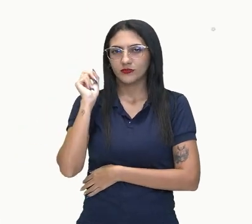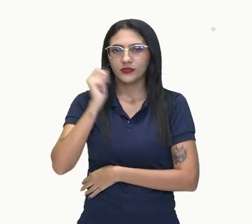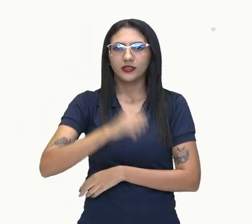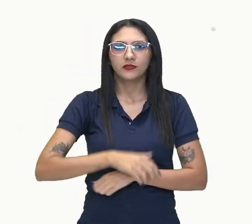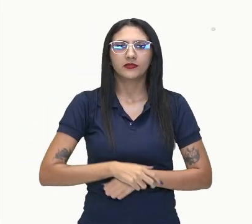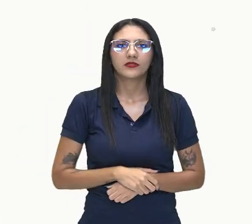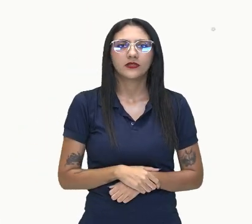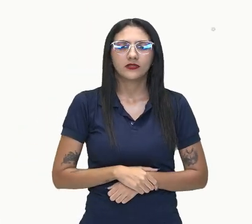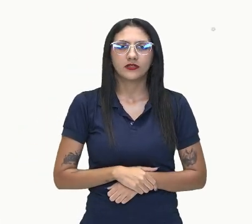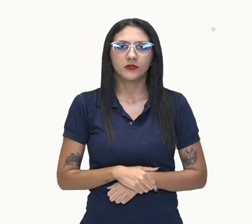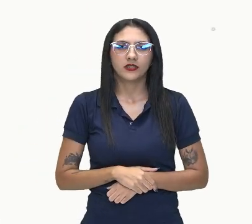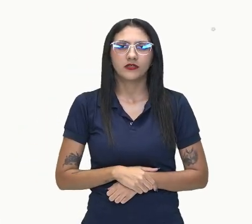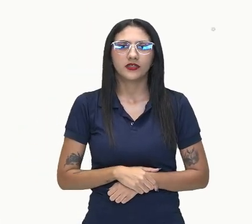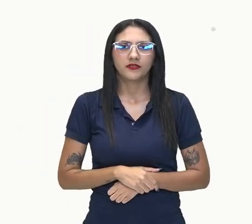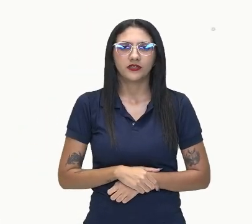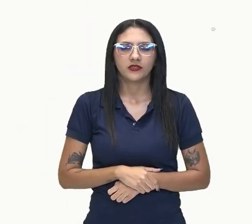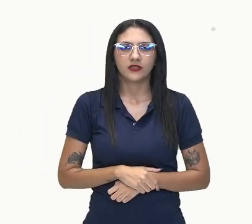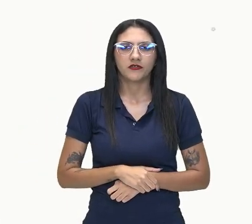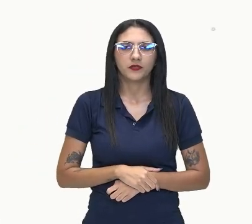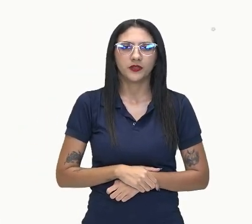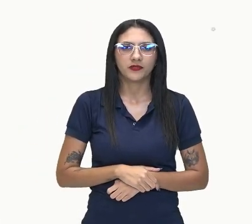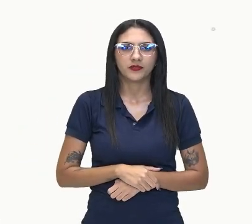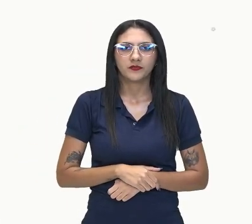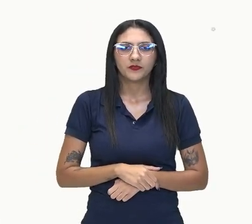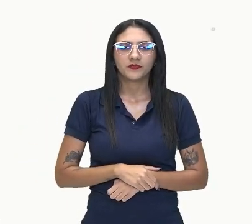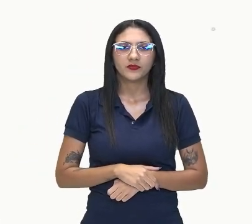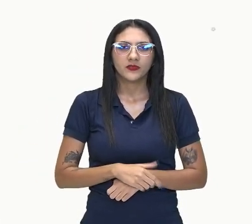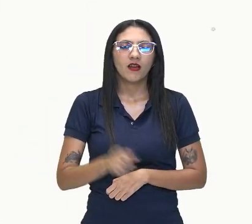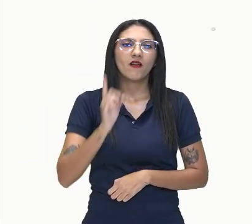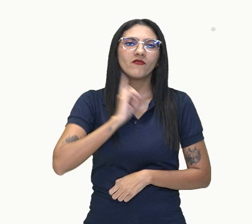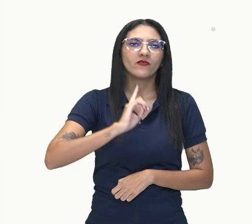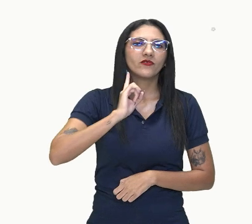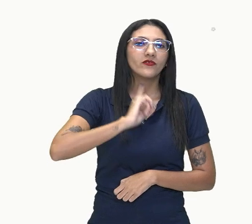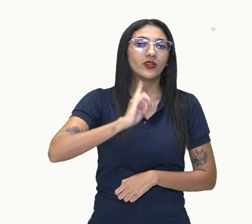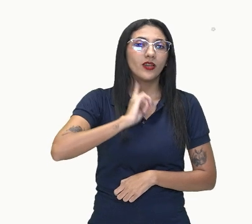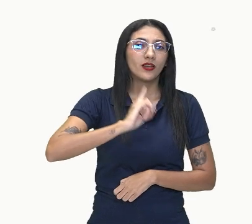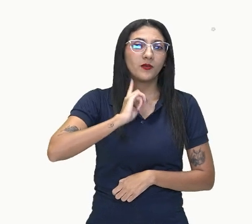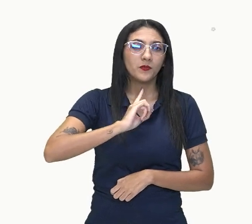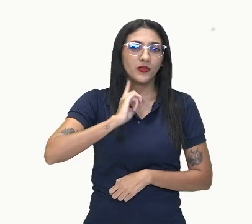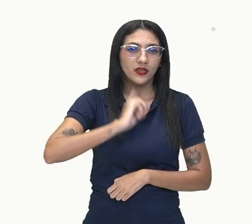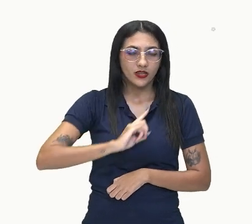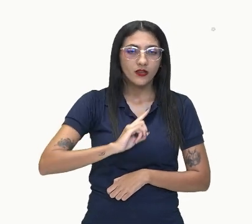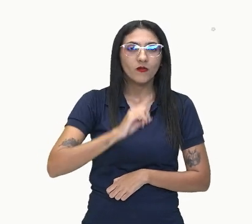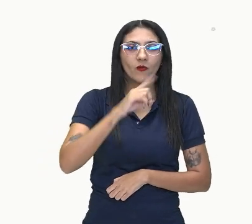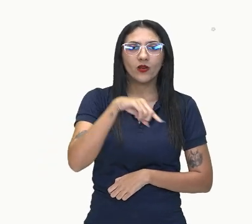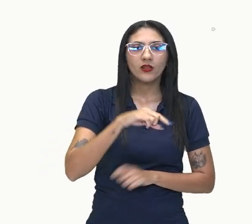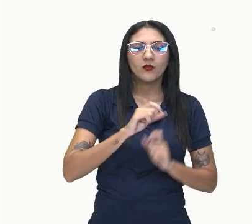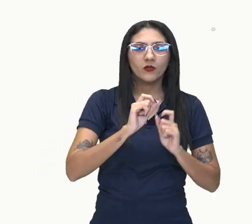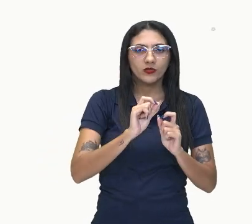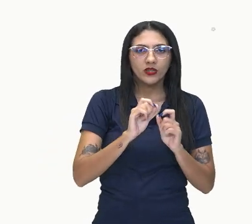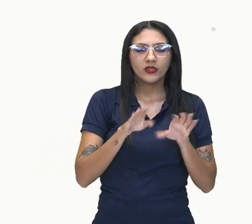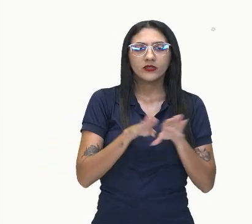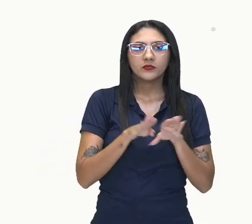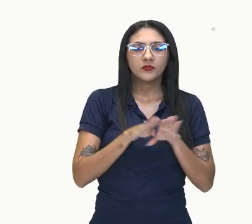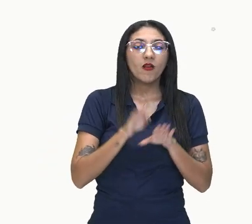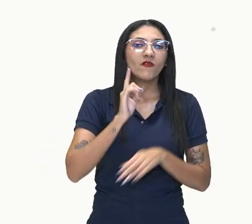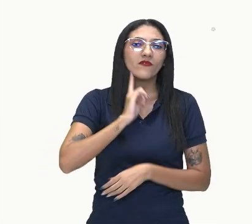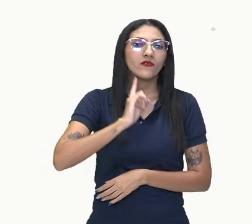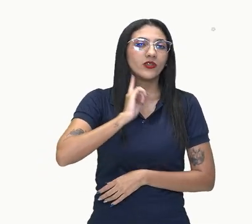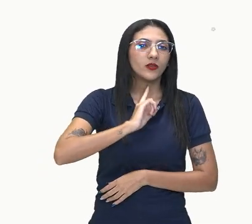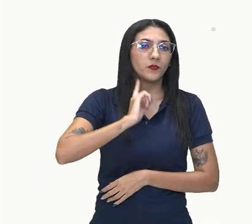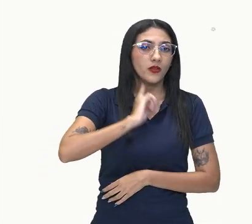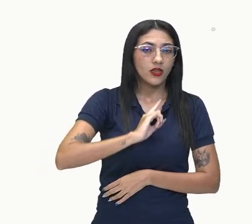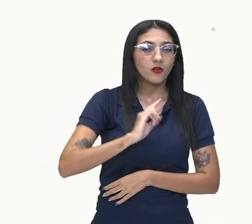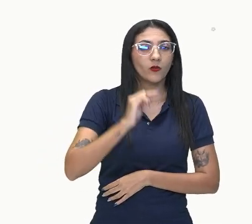Para não ter briga, Flamengo is worse than Fluminense. Flamengo